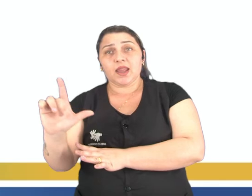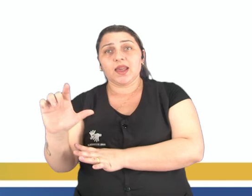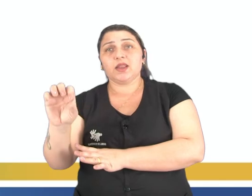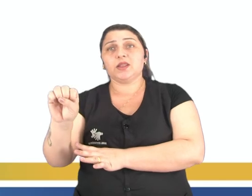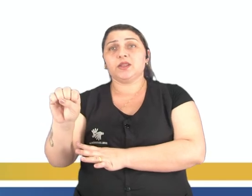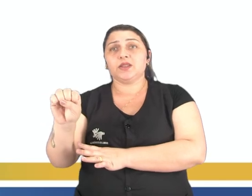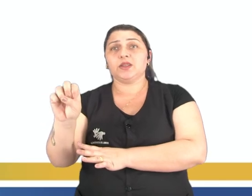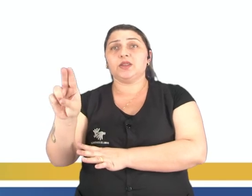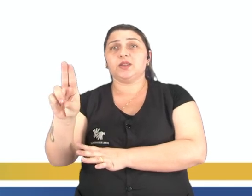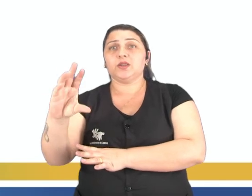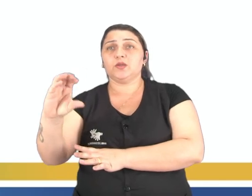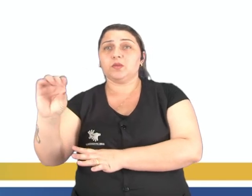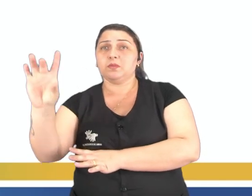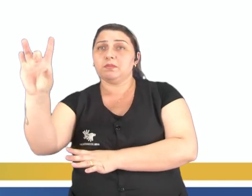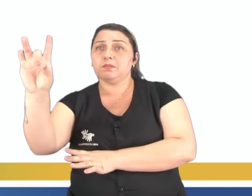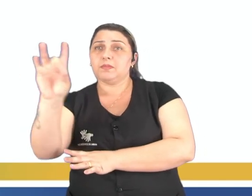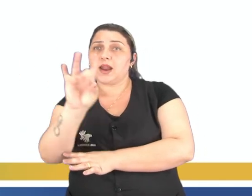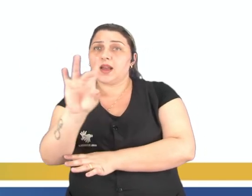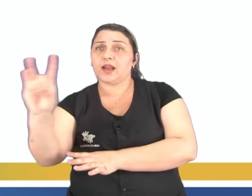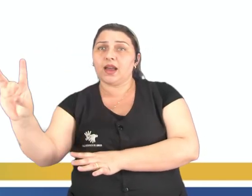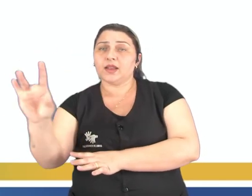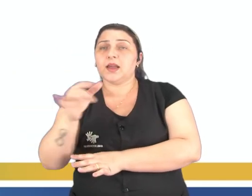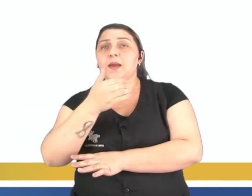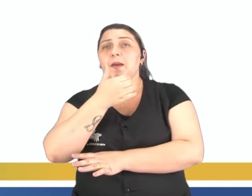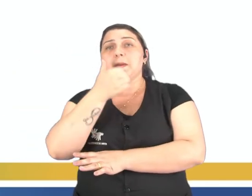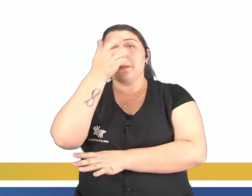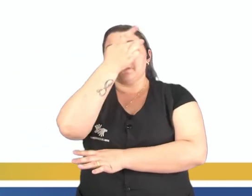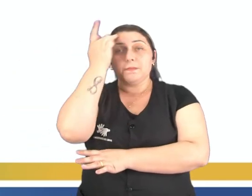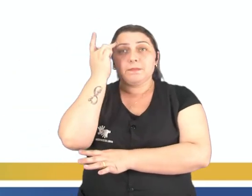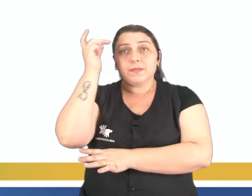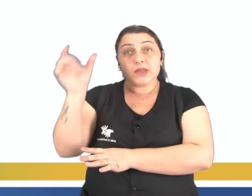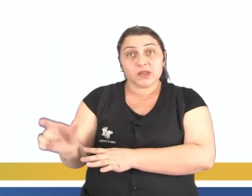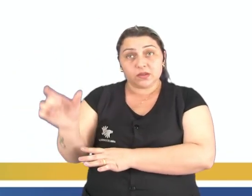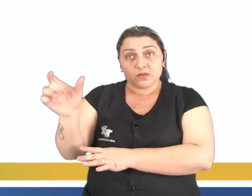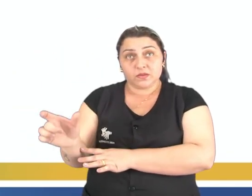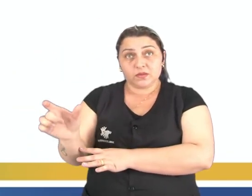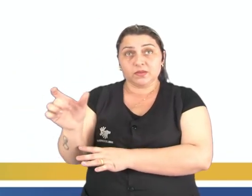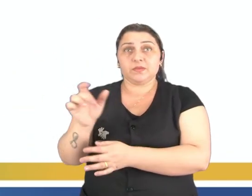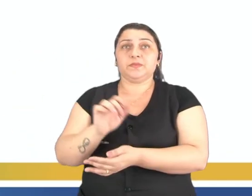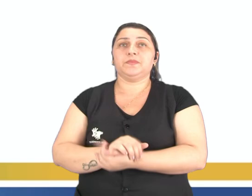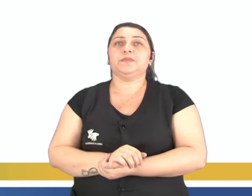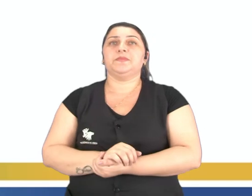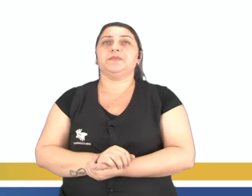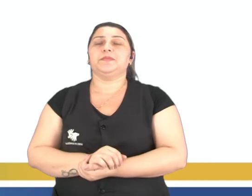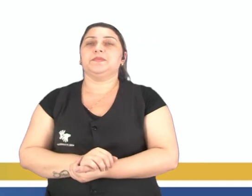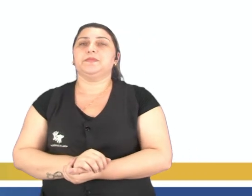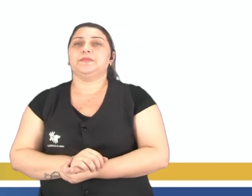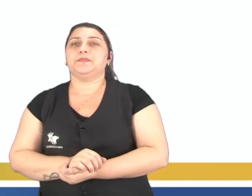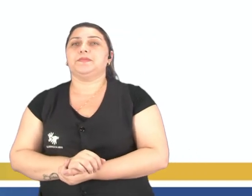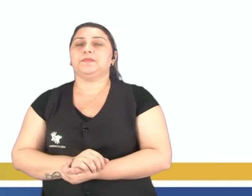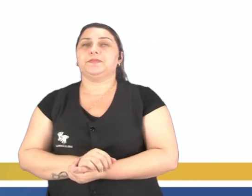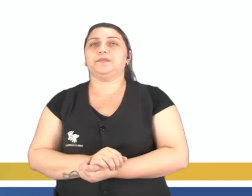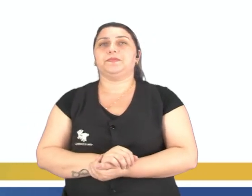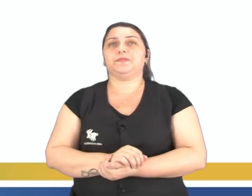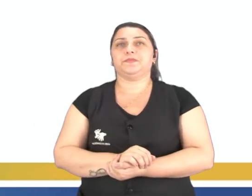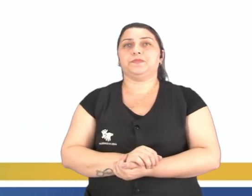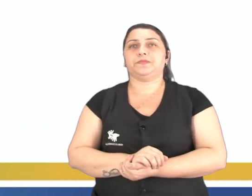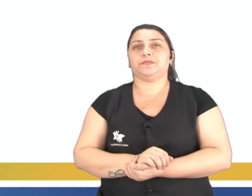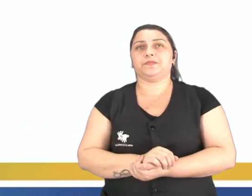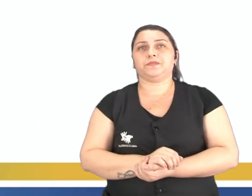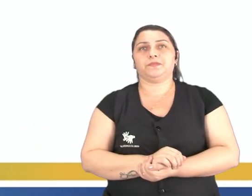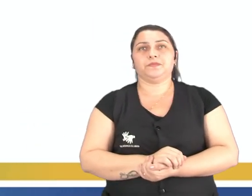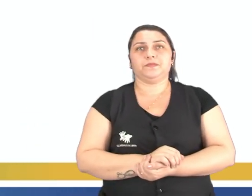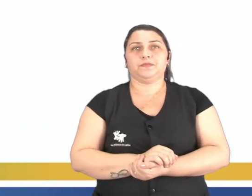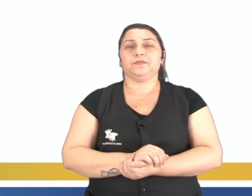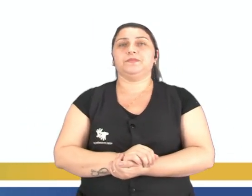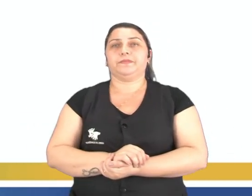dividir 64 para 40, que vai dar 1,6. Ou seja, cada pessoa recebeu